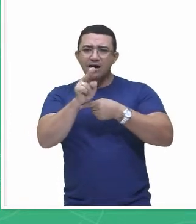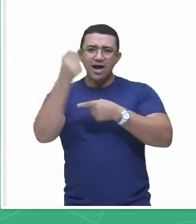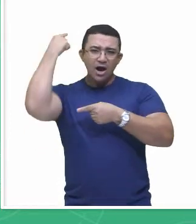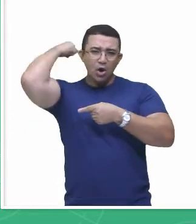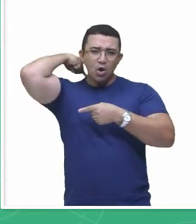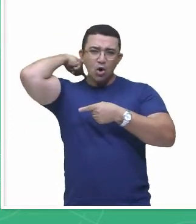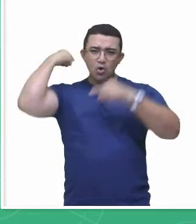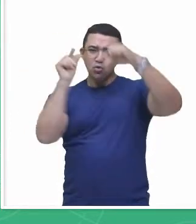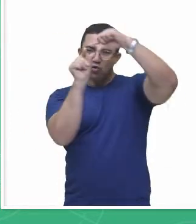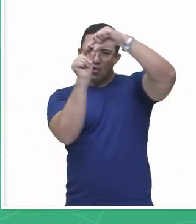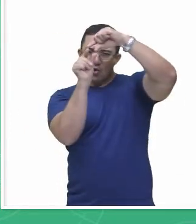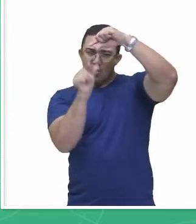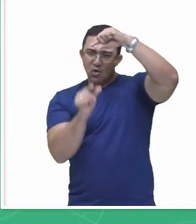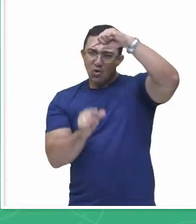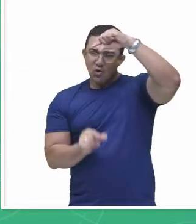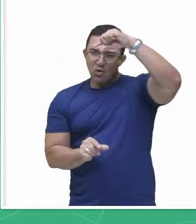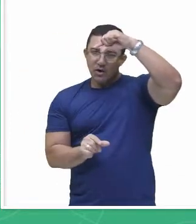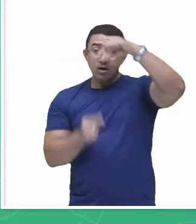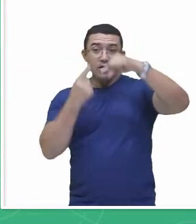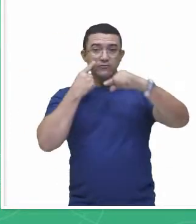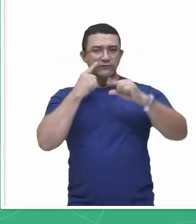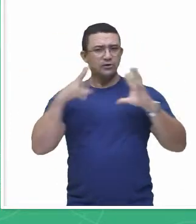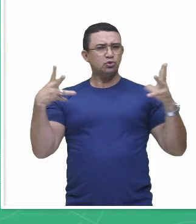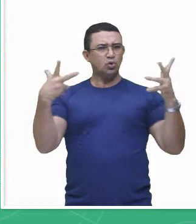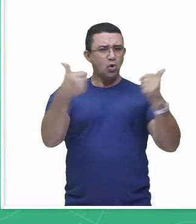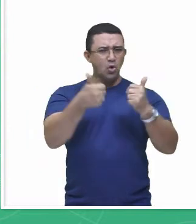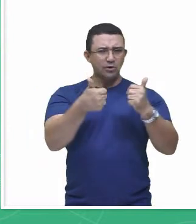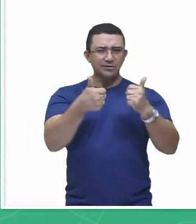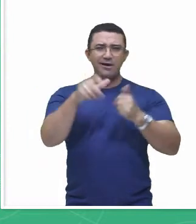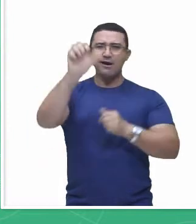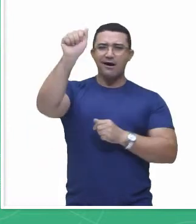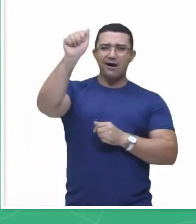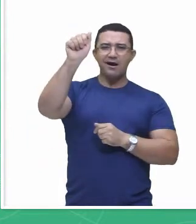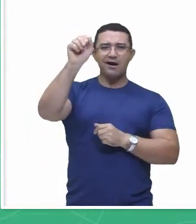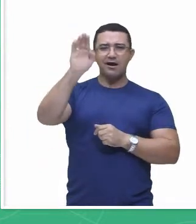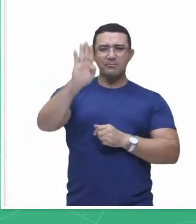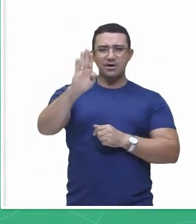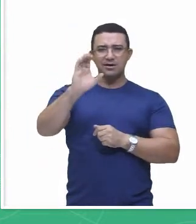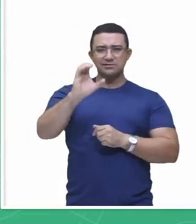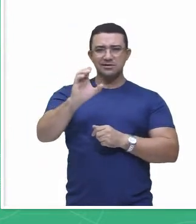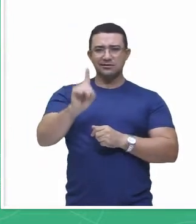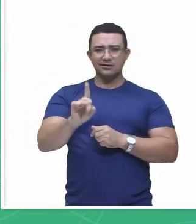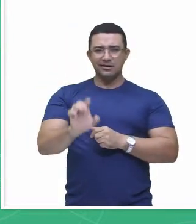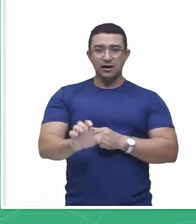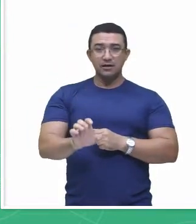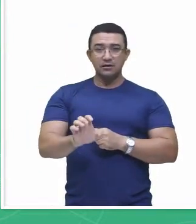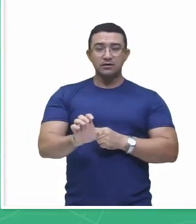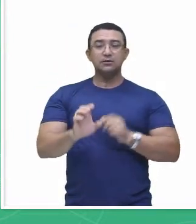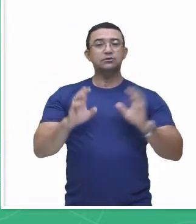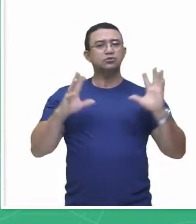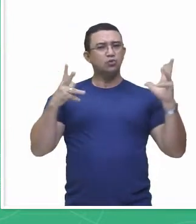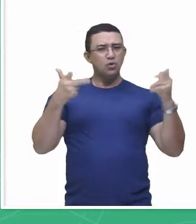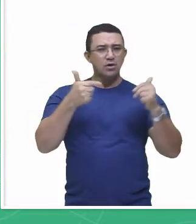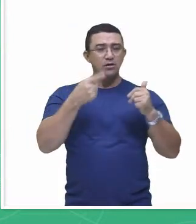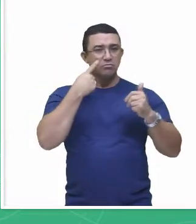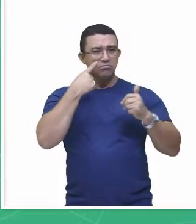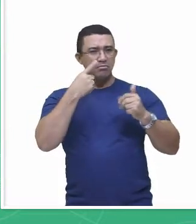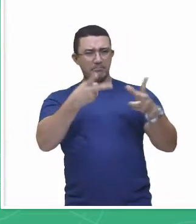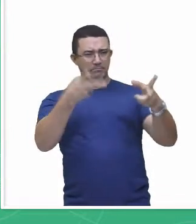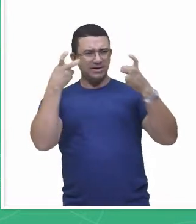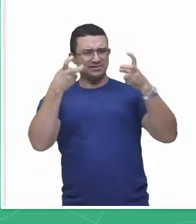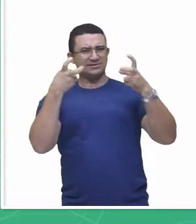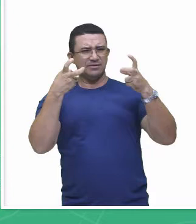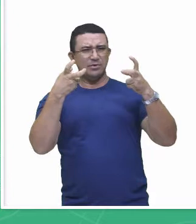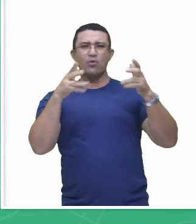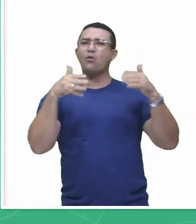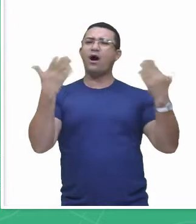Se vocês olharem todas as alternativas, coloca nas alternativas para mim, por favor. De cara, já dá para a gente saber qual